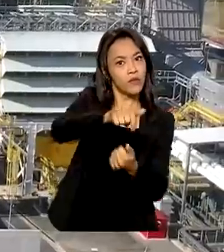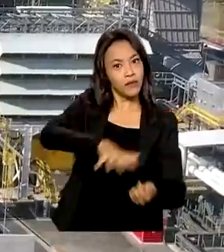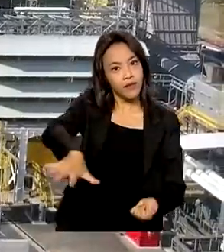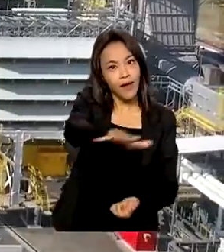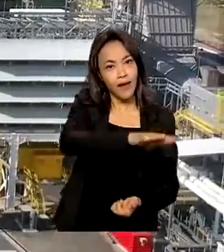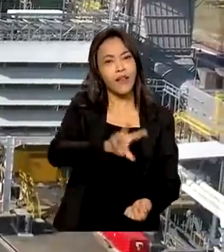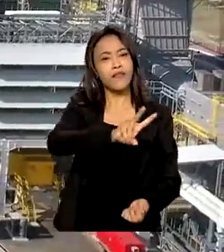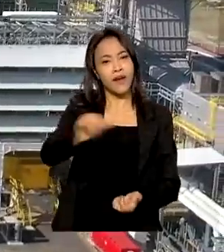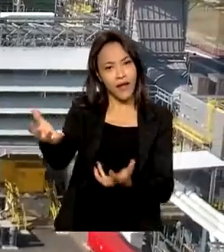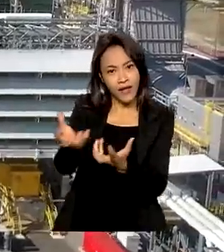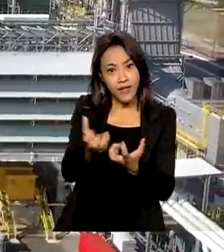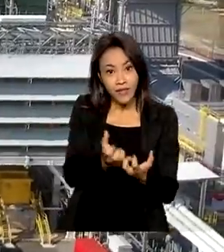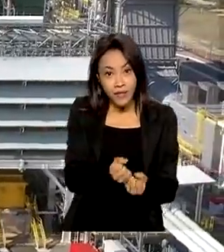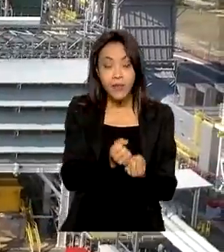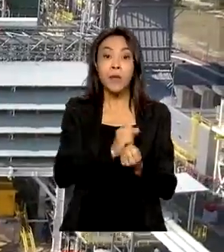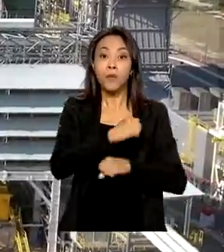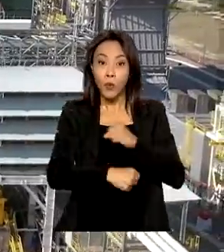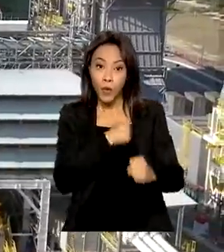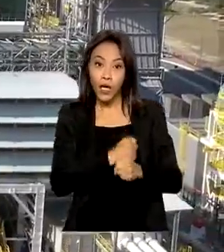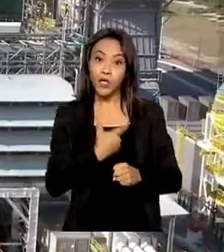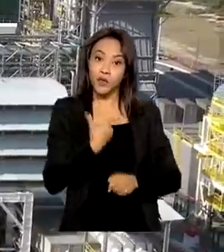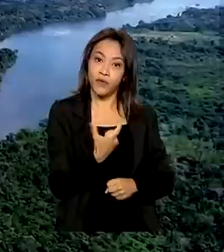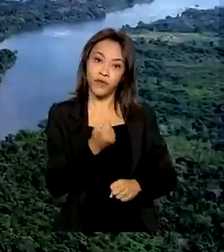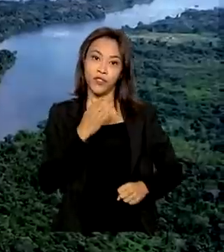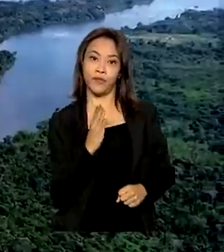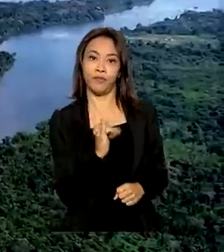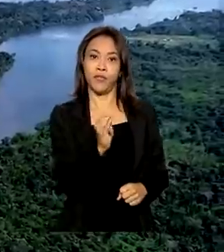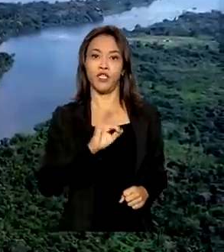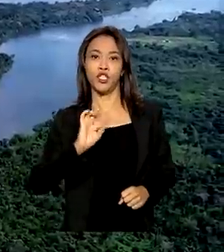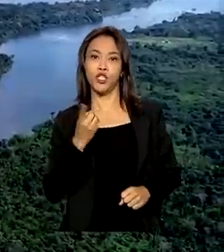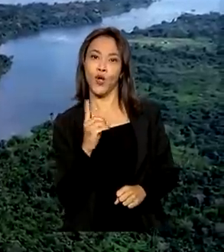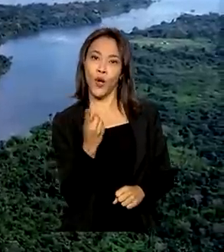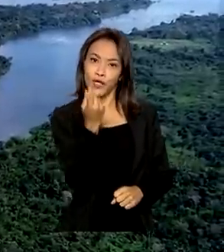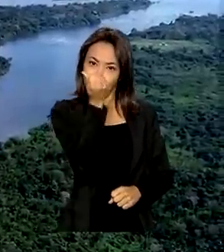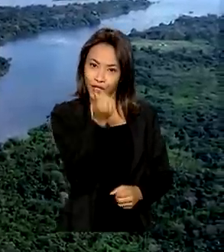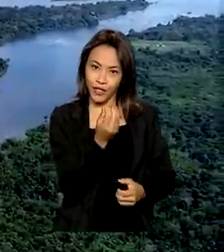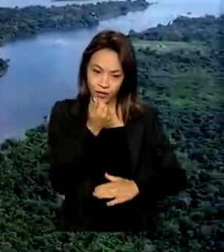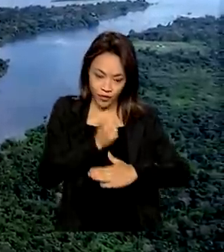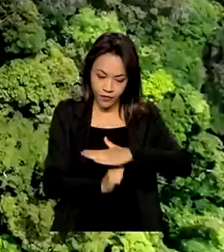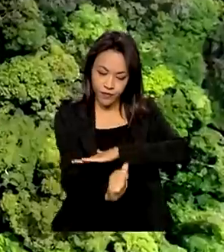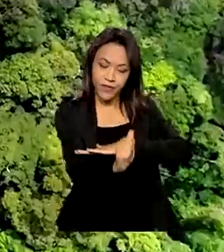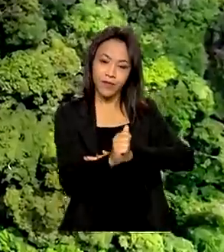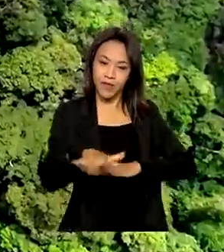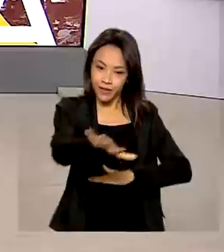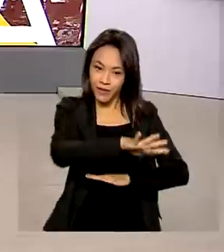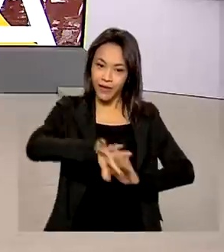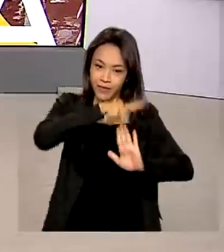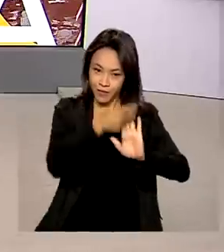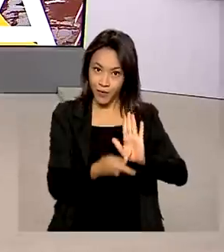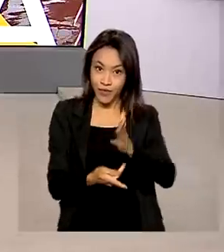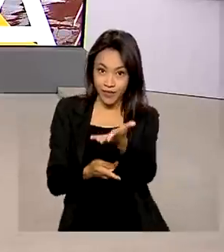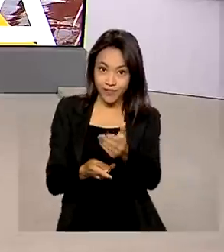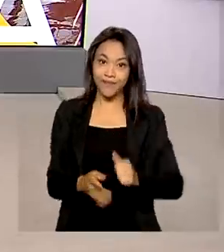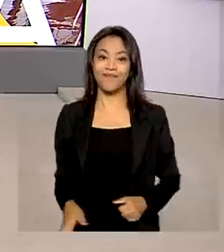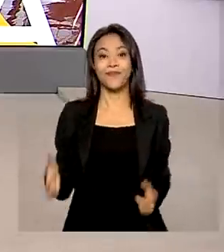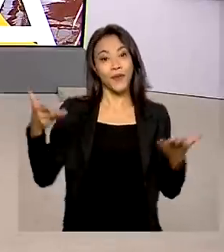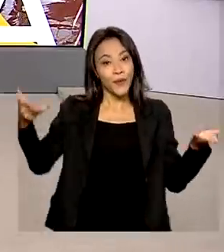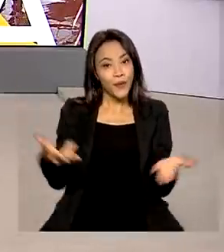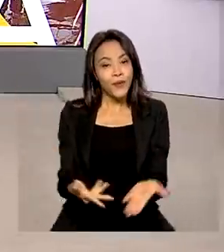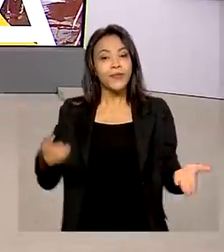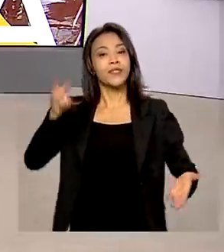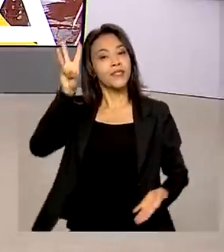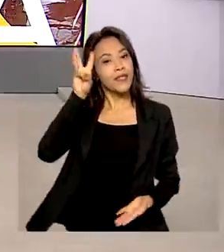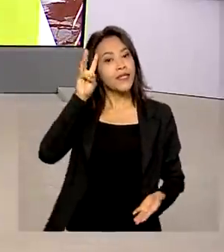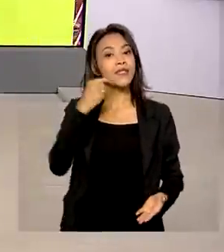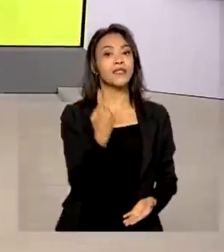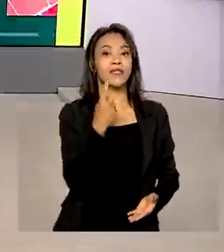que deve receber por ano 20 biliões de Dólares de investimentos em projetos verdes a edição desta